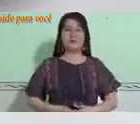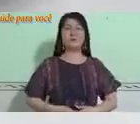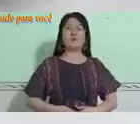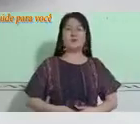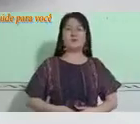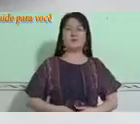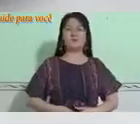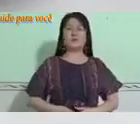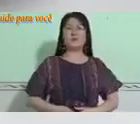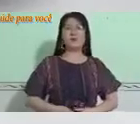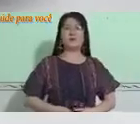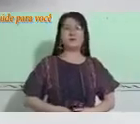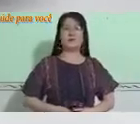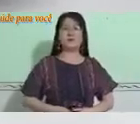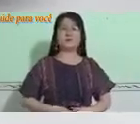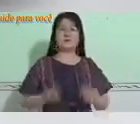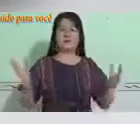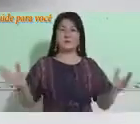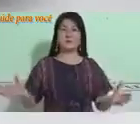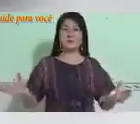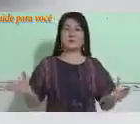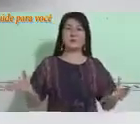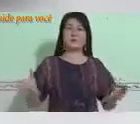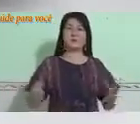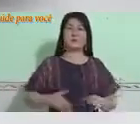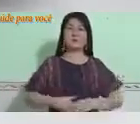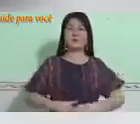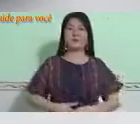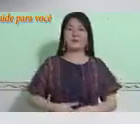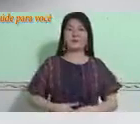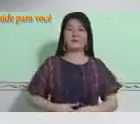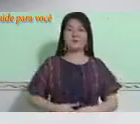QMORTEM e acento agudo CIATANACETUM PARTENIUM.